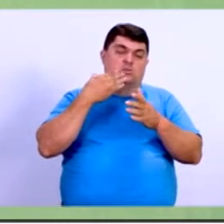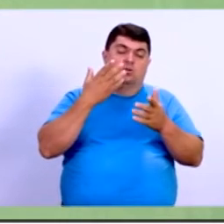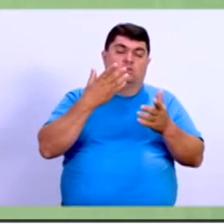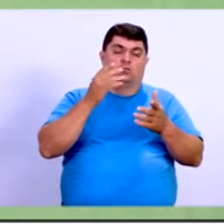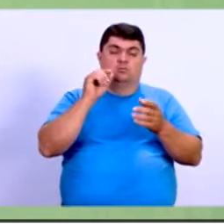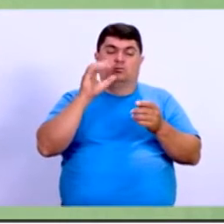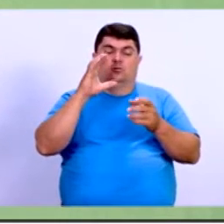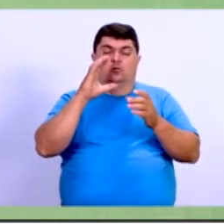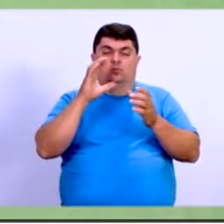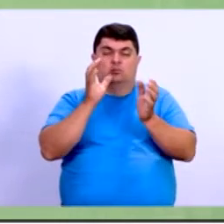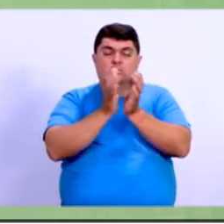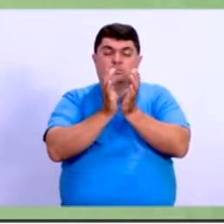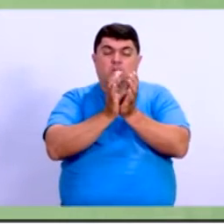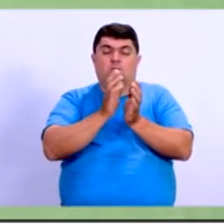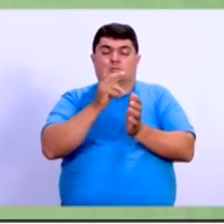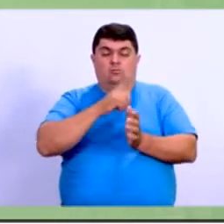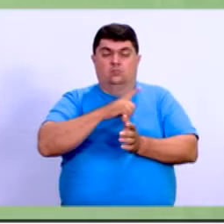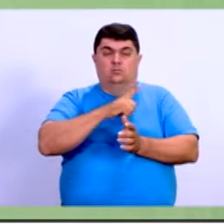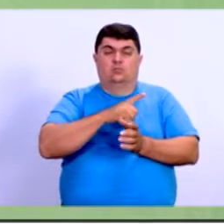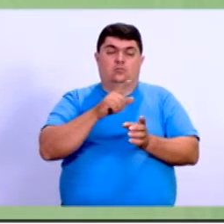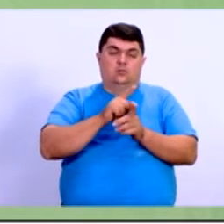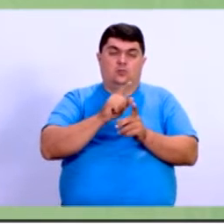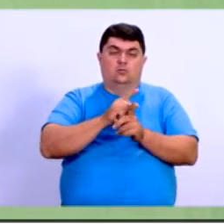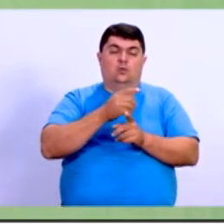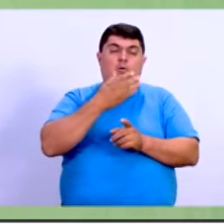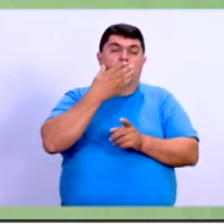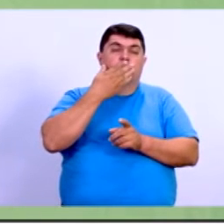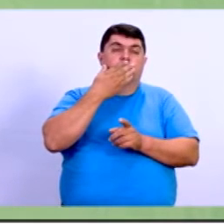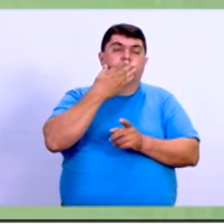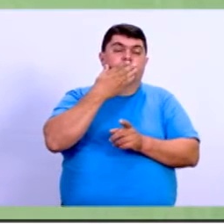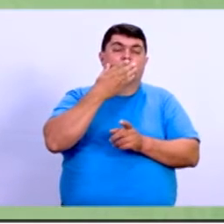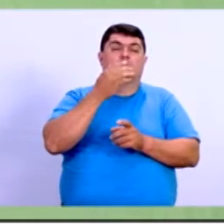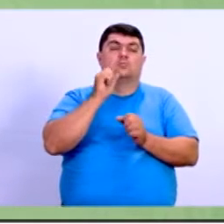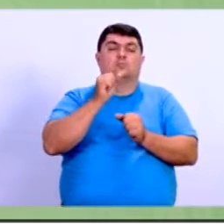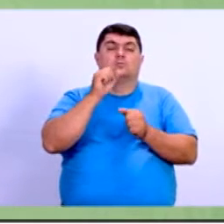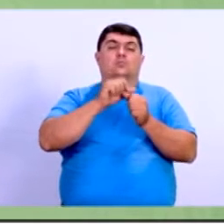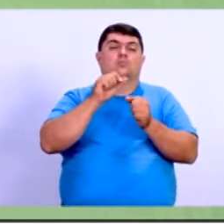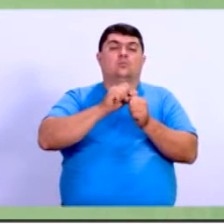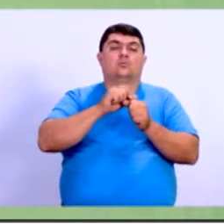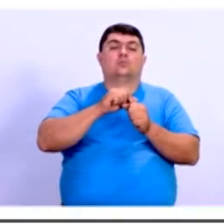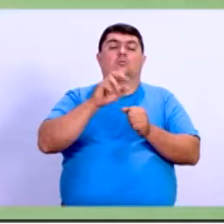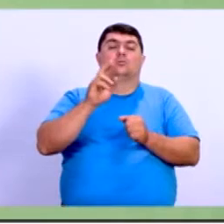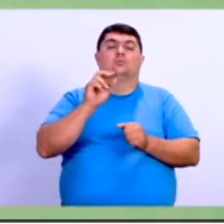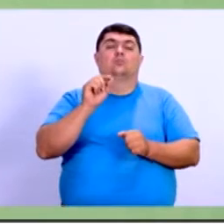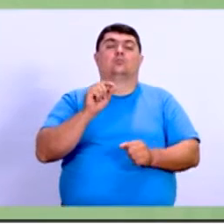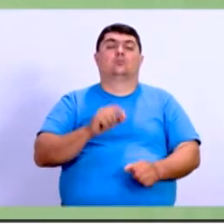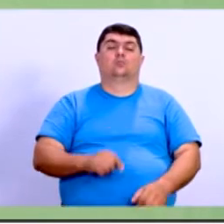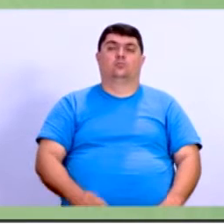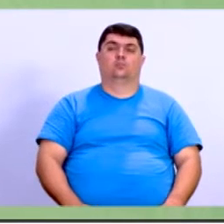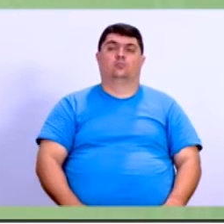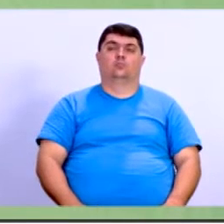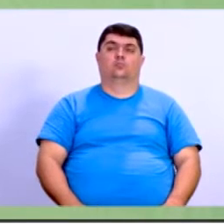classe possui. E, por fim, os métodos, o que a classe pode fazer.